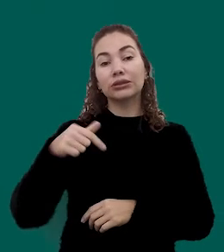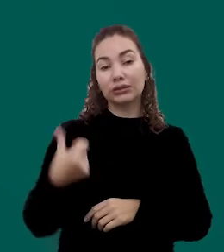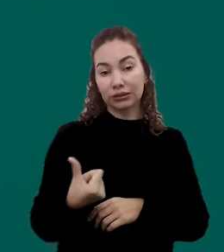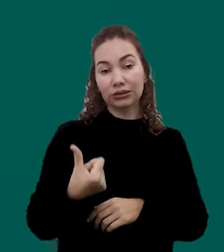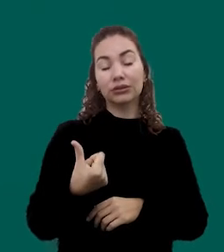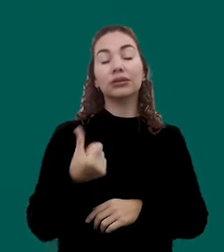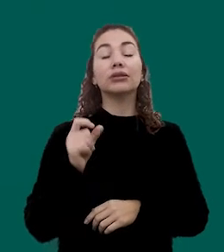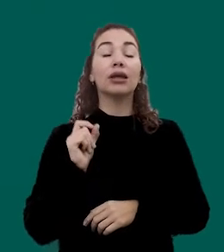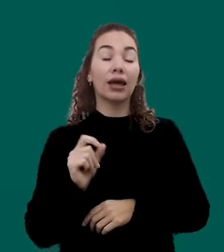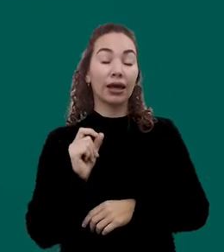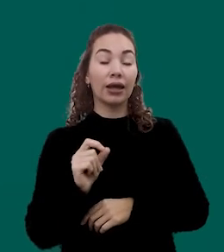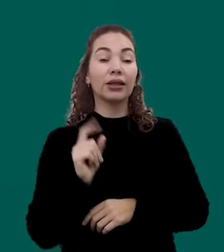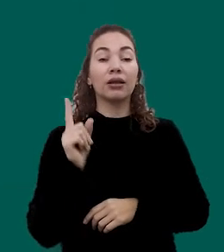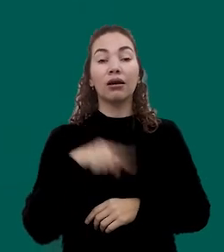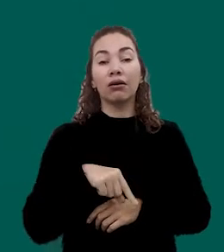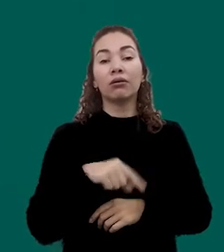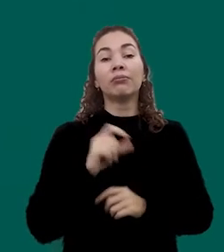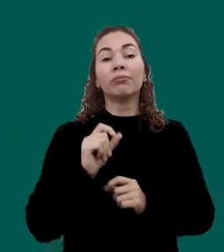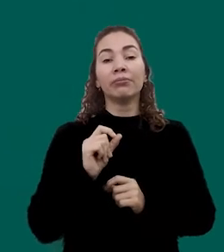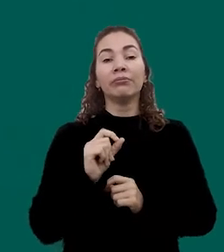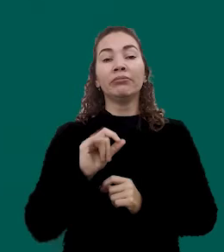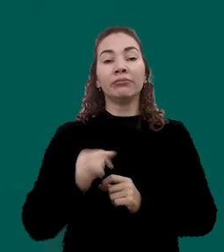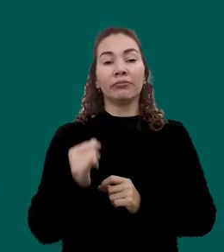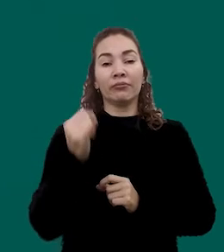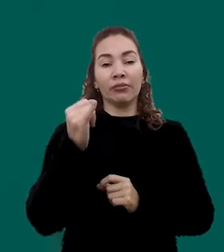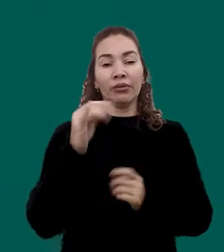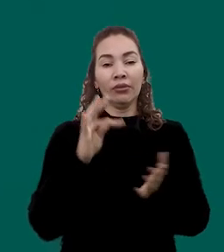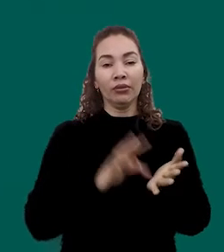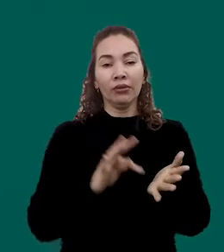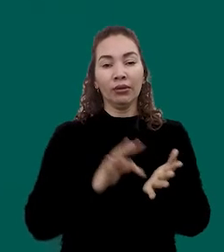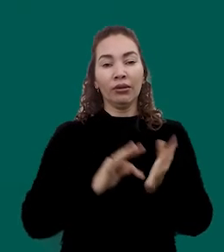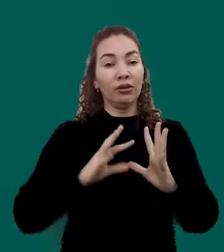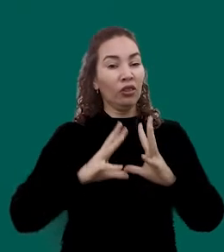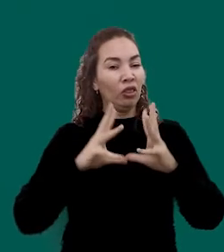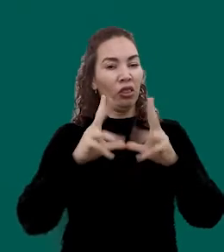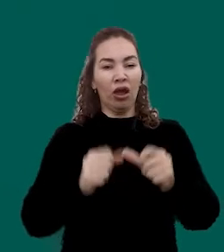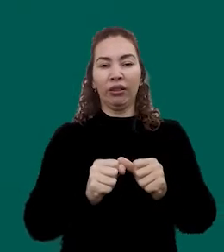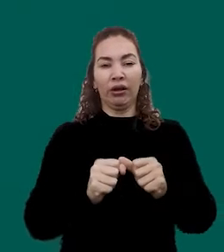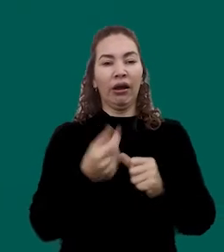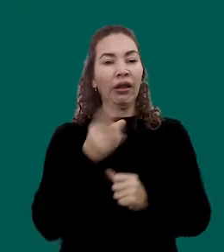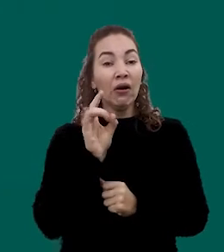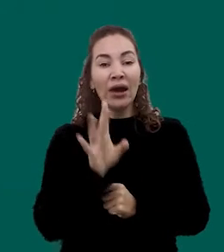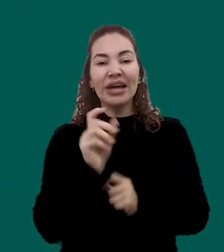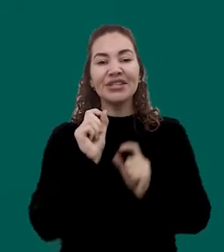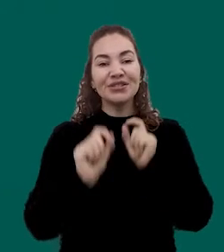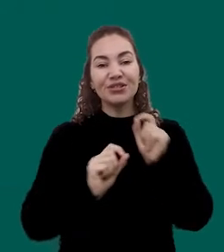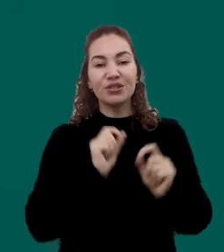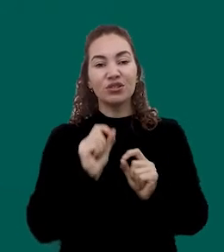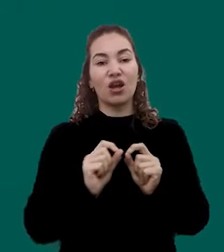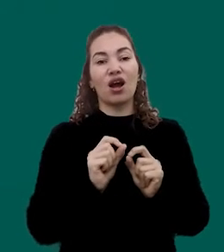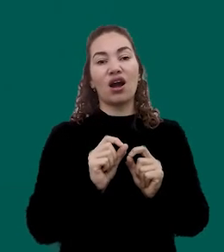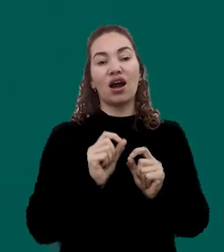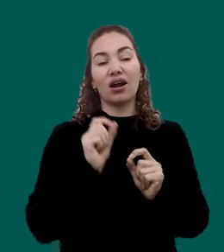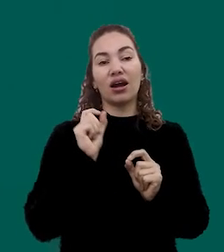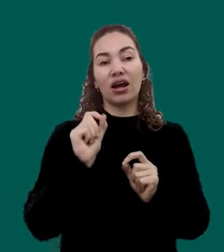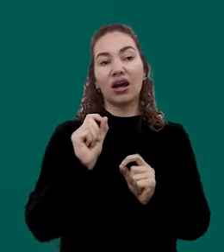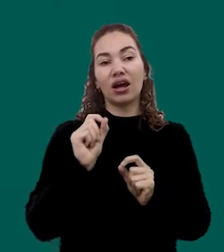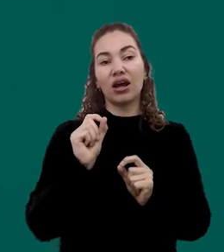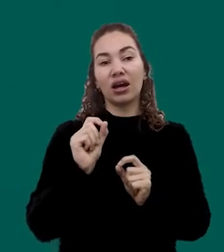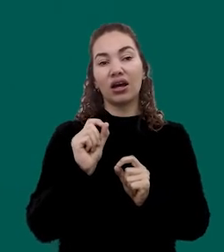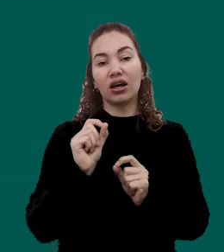22.847,76, ele se refere aos rendimentos tributáveis total. Não é somente referente ao